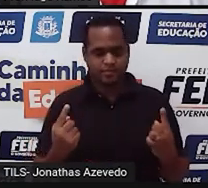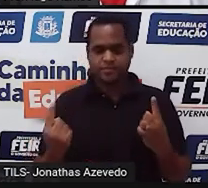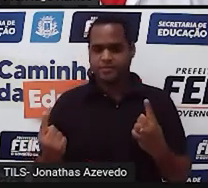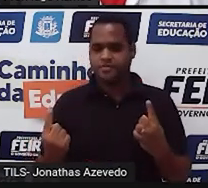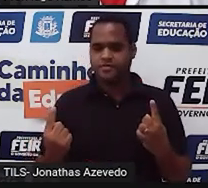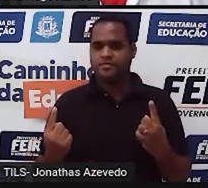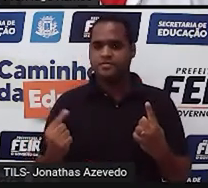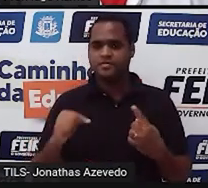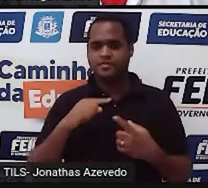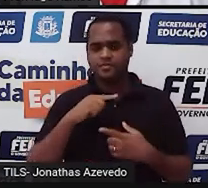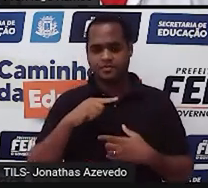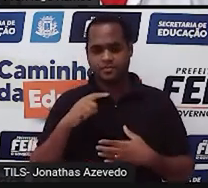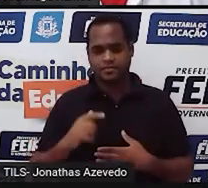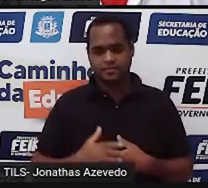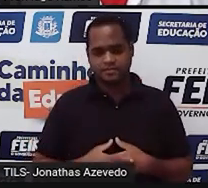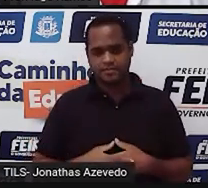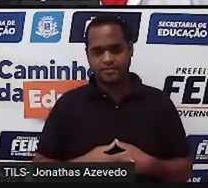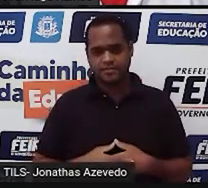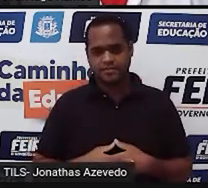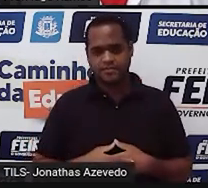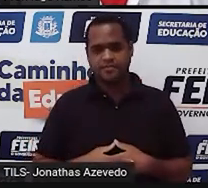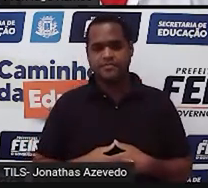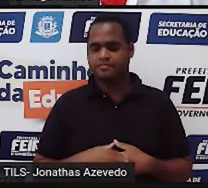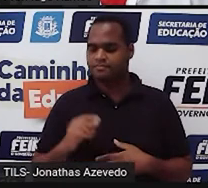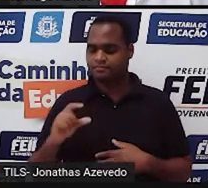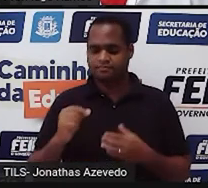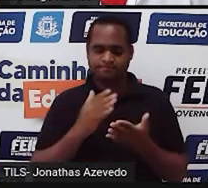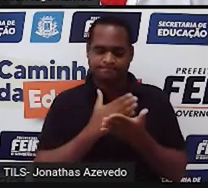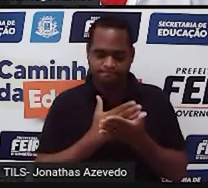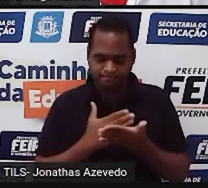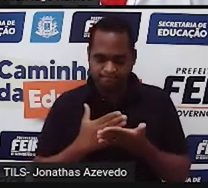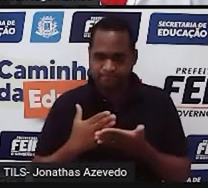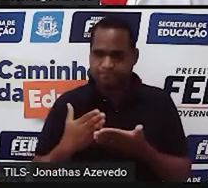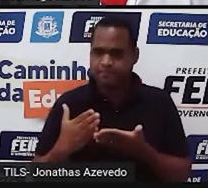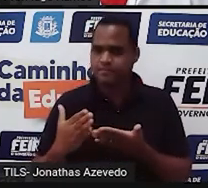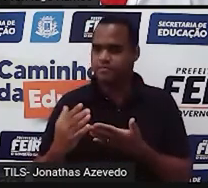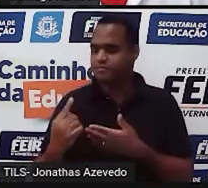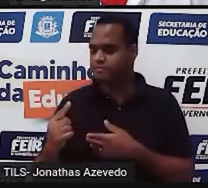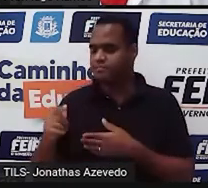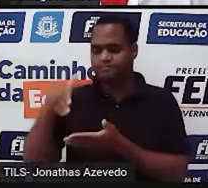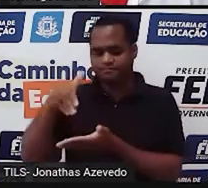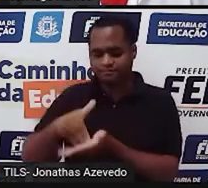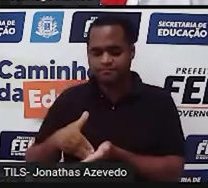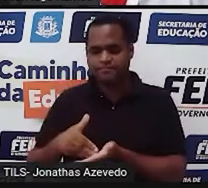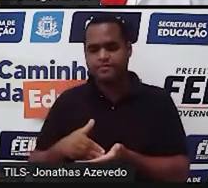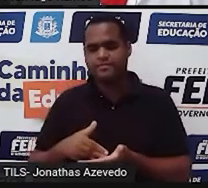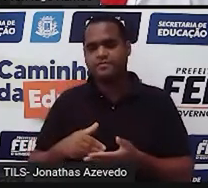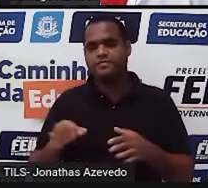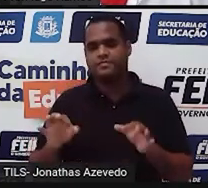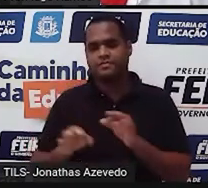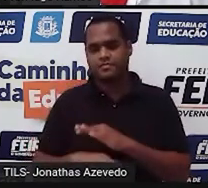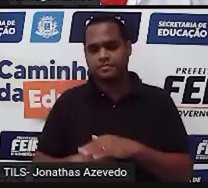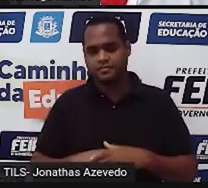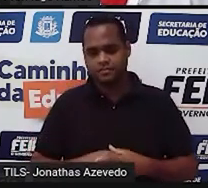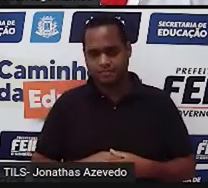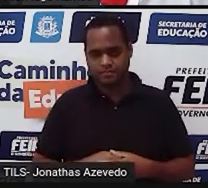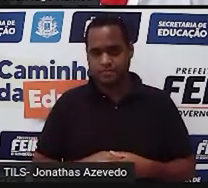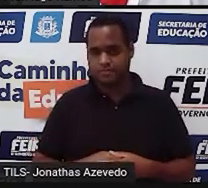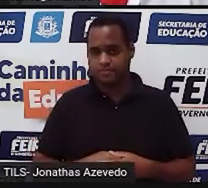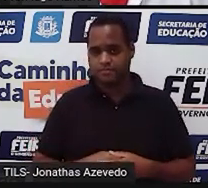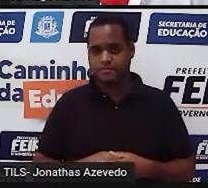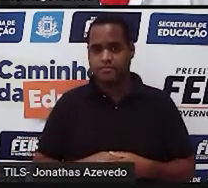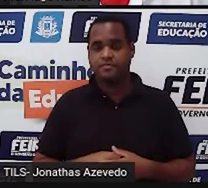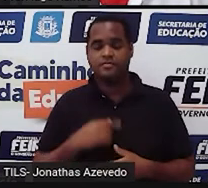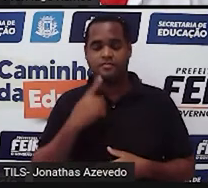tá tem um ponto que eu sei onde começa e tem um ponto que o senhor determina o eu se daqui para lá